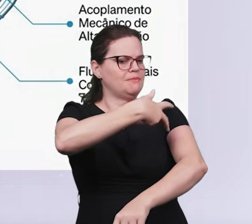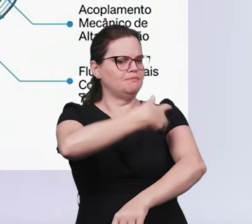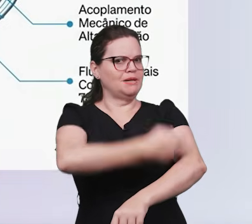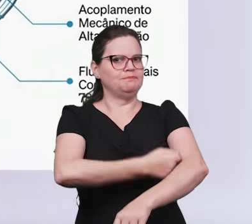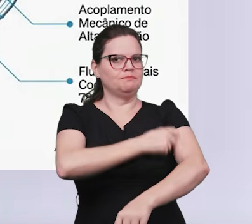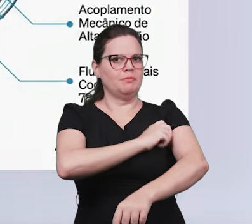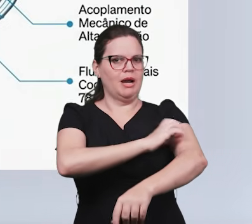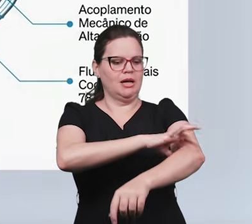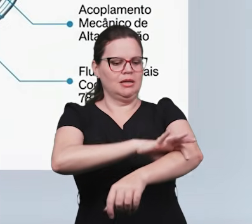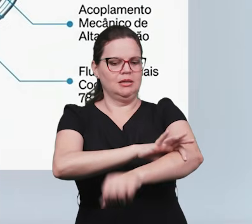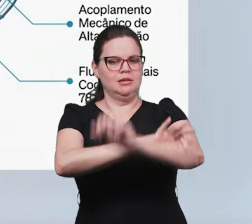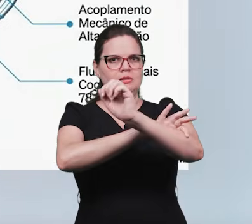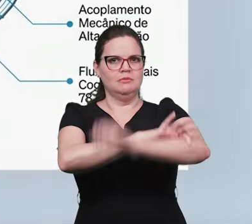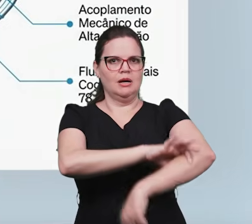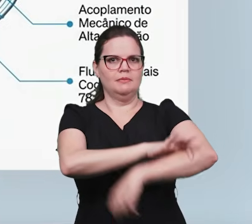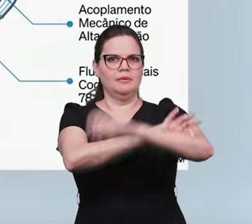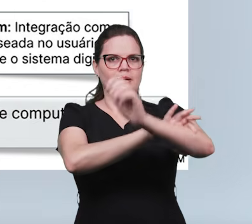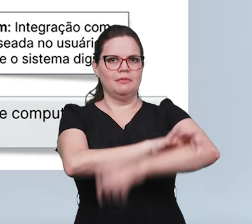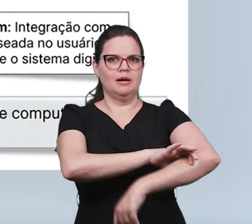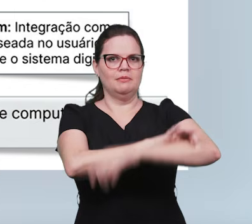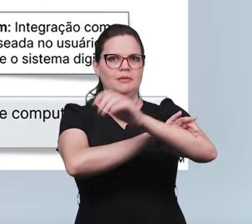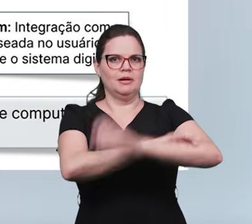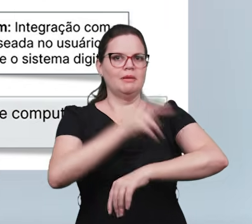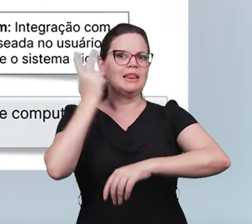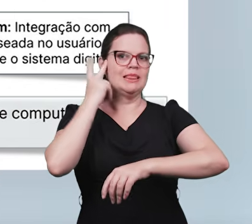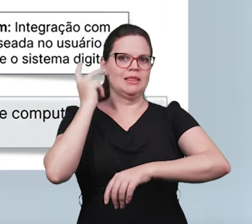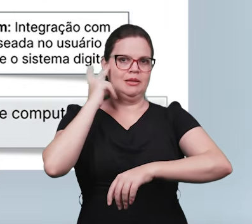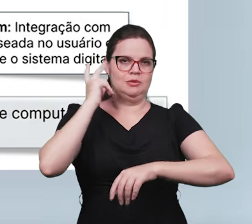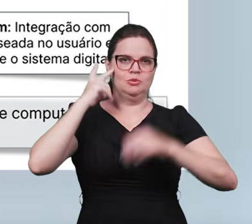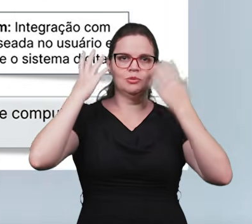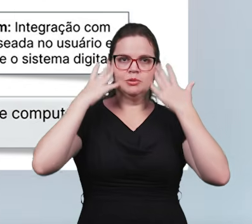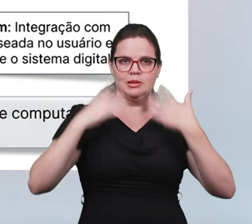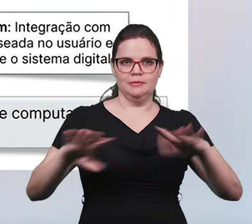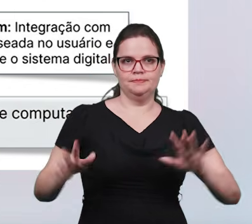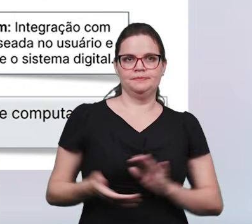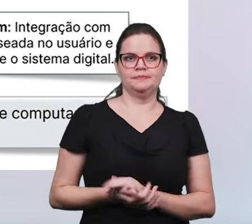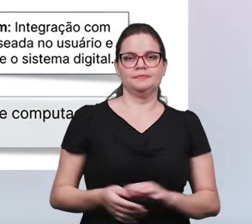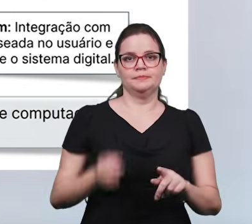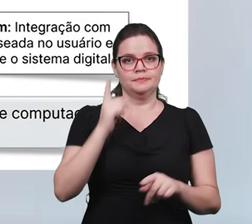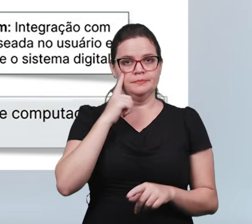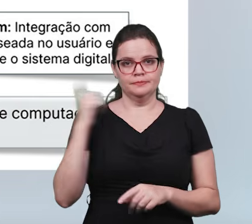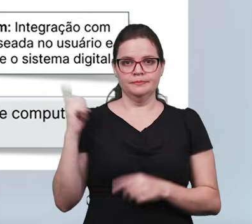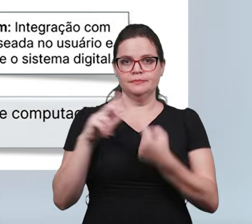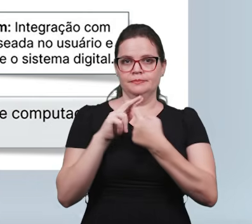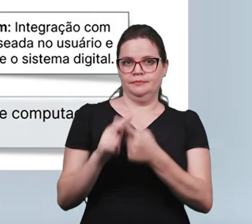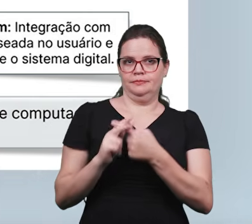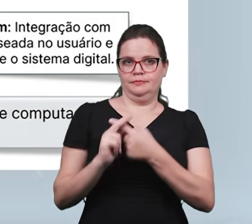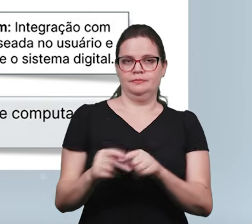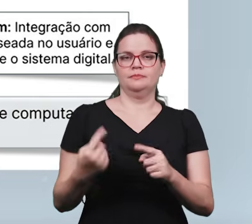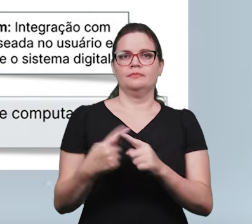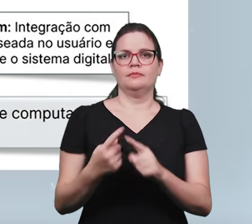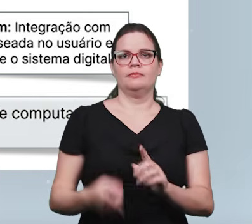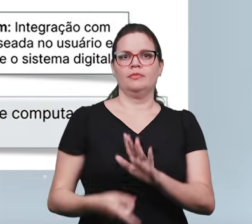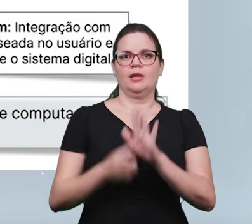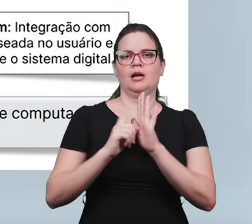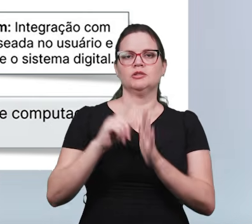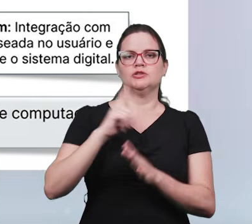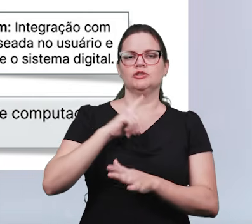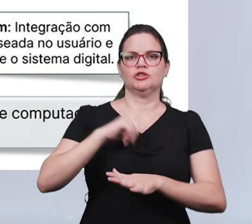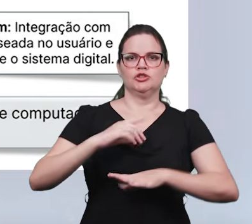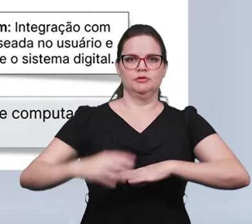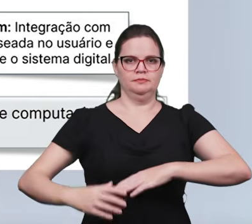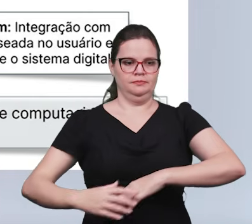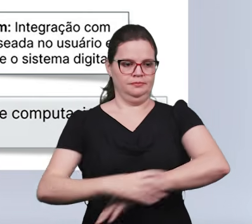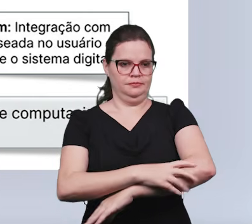próximo. Aqui a gente fala da parte mecânica e hoje a parte é toda sensorial. Isso aqui no passado, igual a gente tem as próteses, que